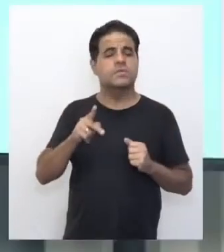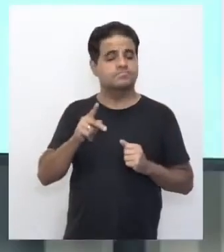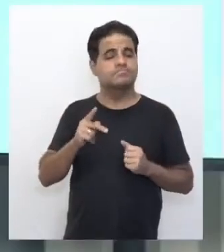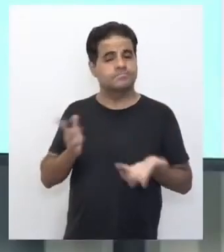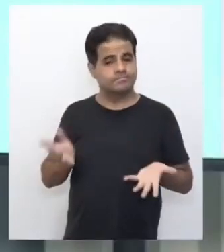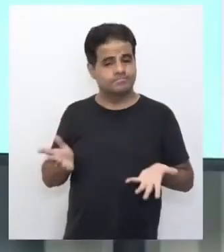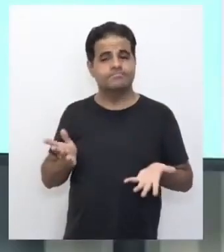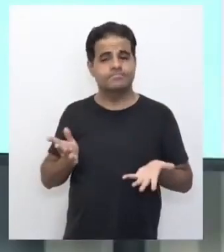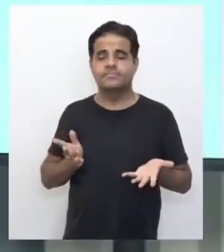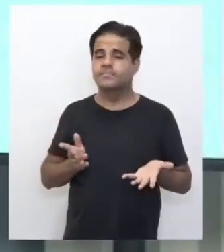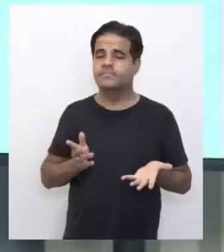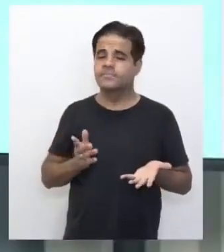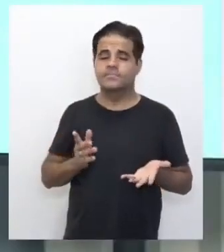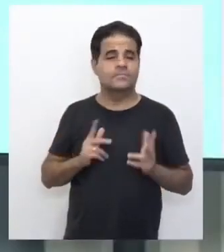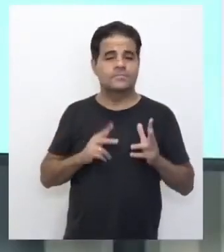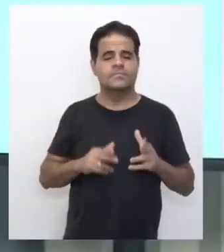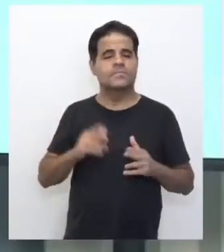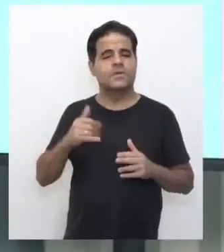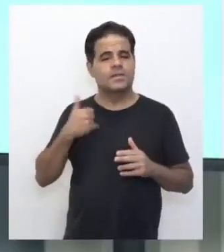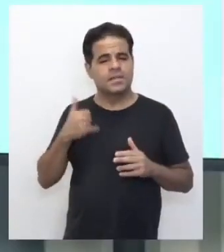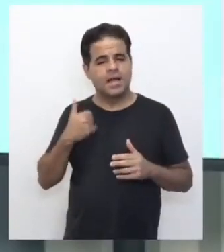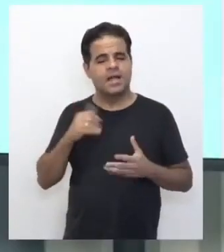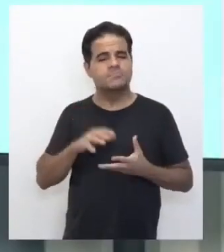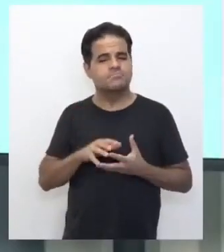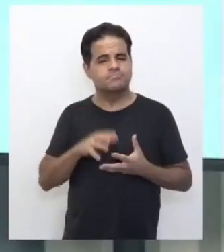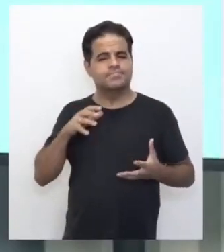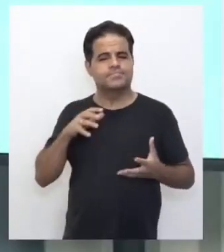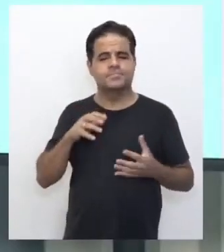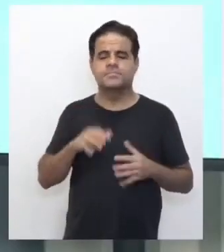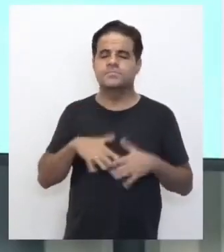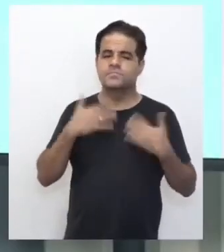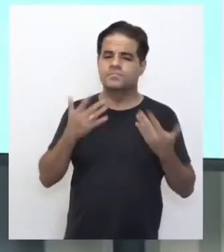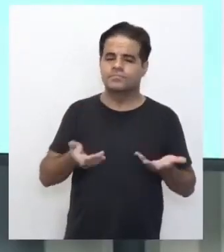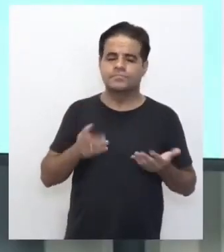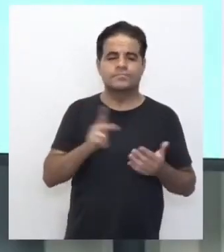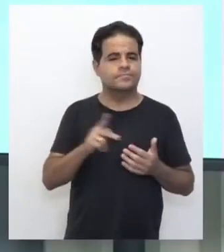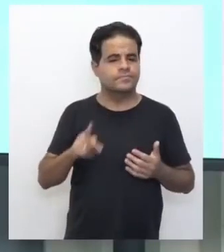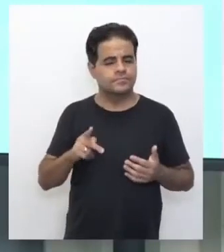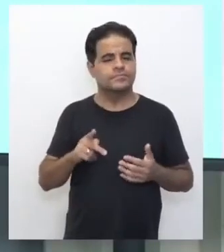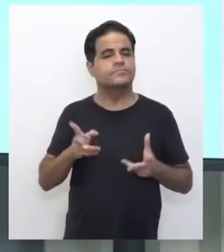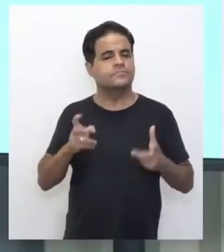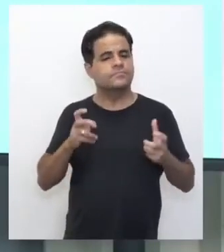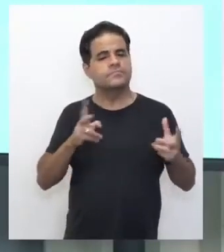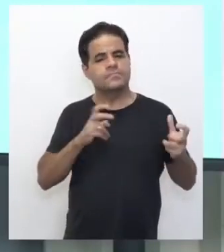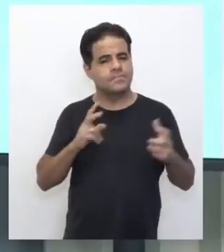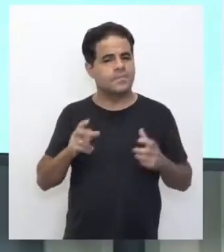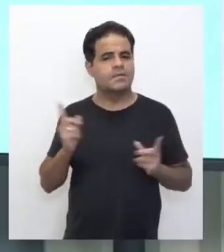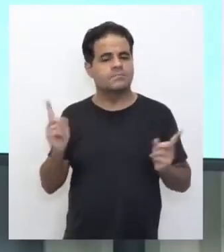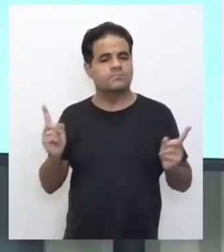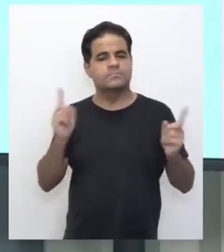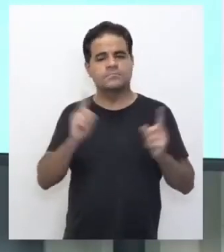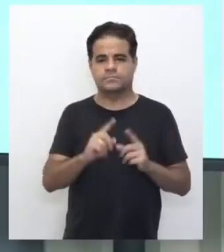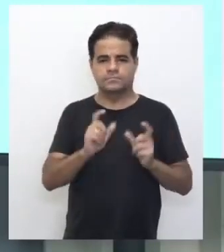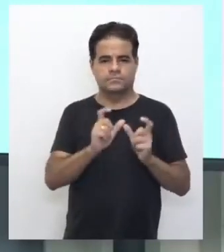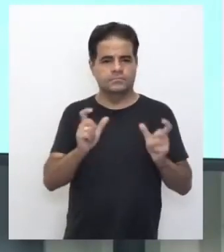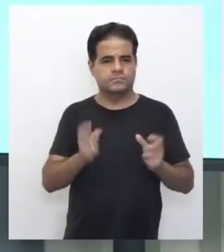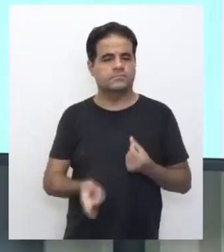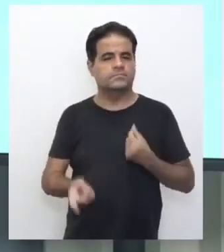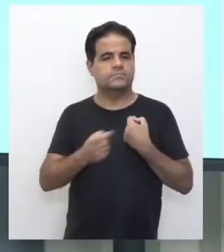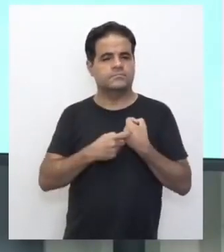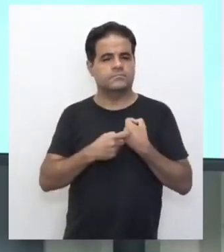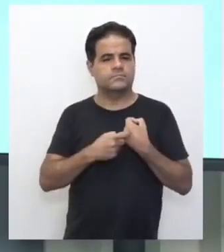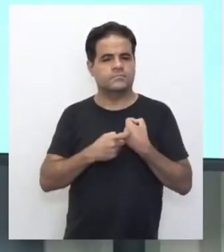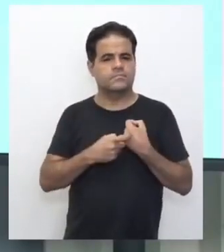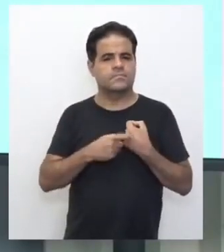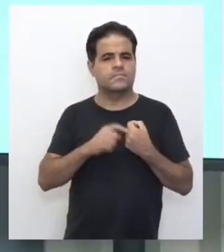seria a professora mais com uma certa idade, né? Então, a professora é uma senhora, tal. Então, perceba que a colocação do adjetivo muda o